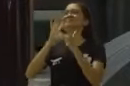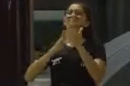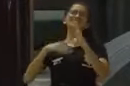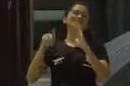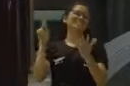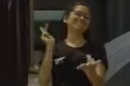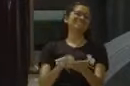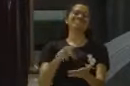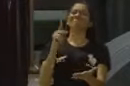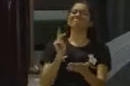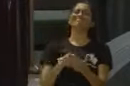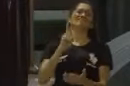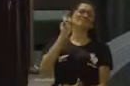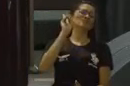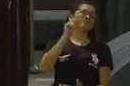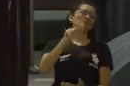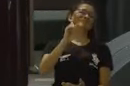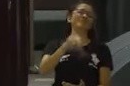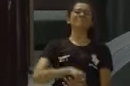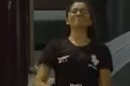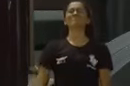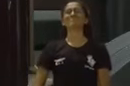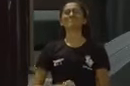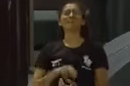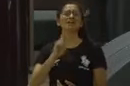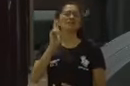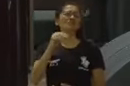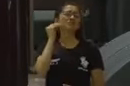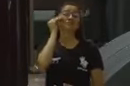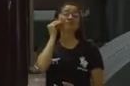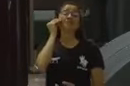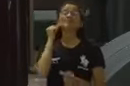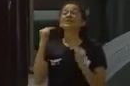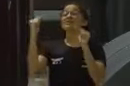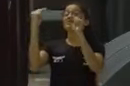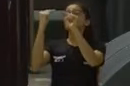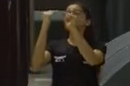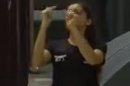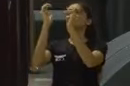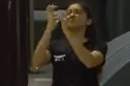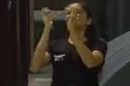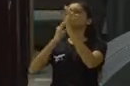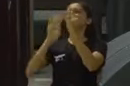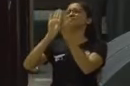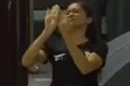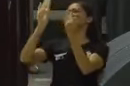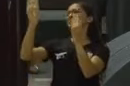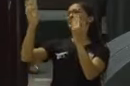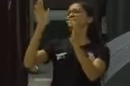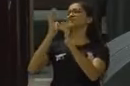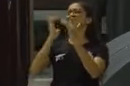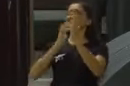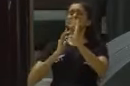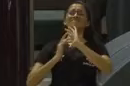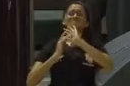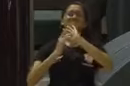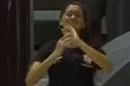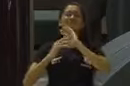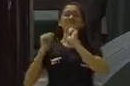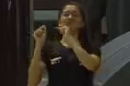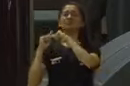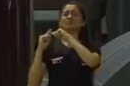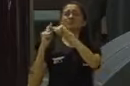Jesus, nunca experimentaram Jesus, nunca estiveram na cruz